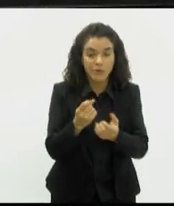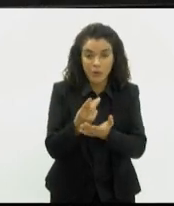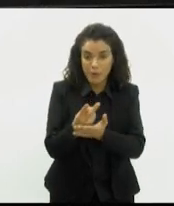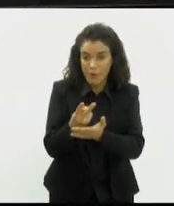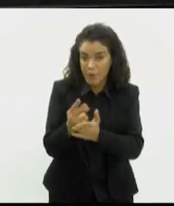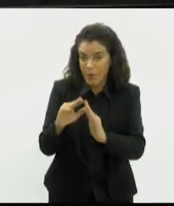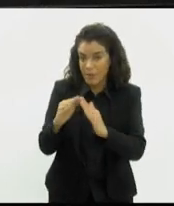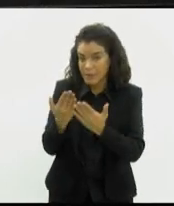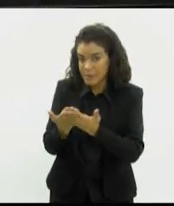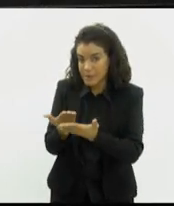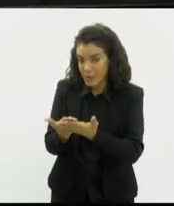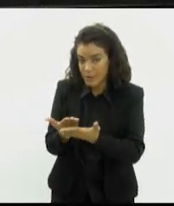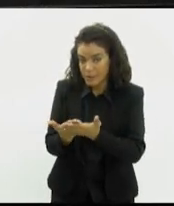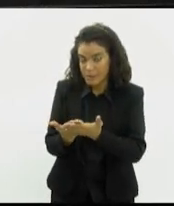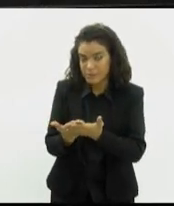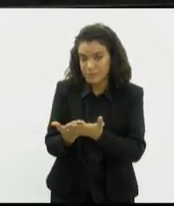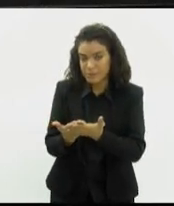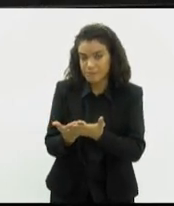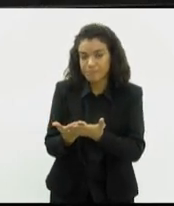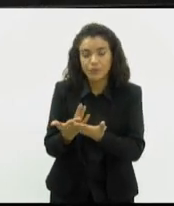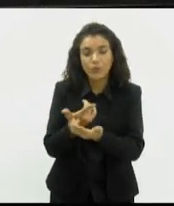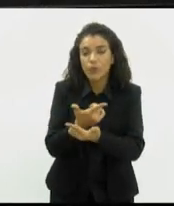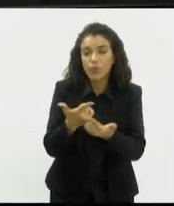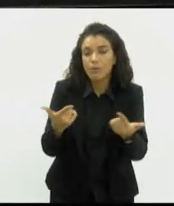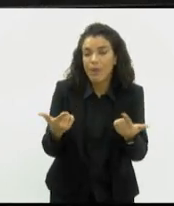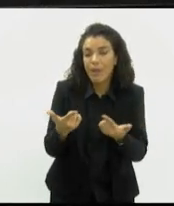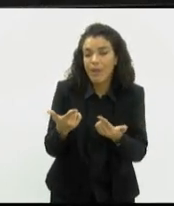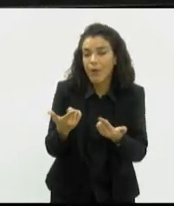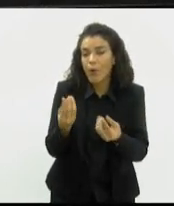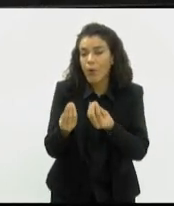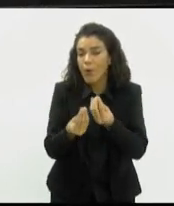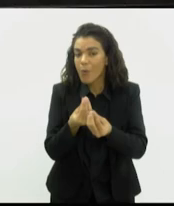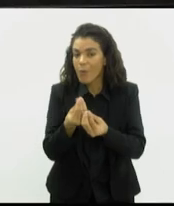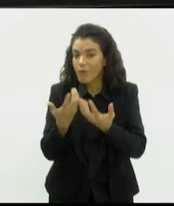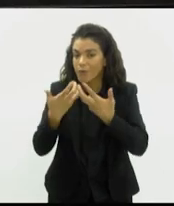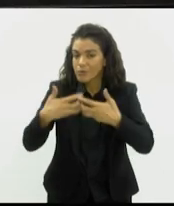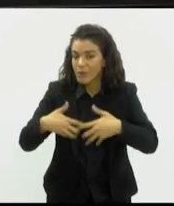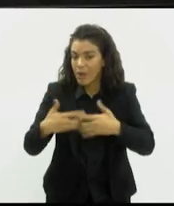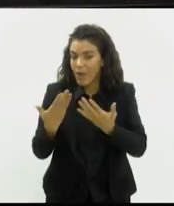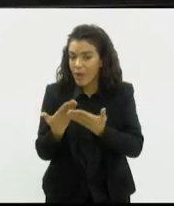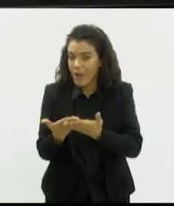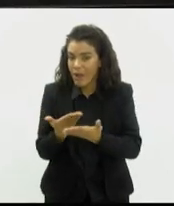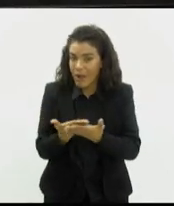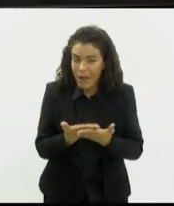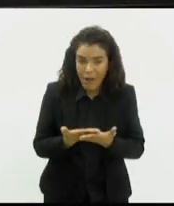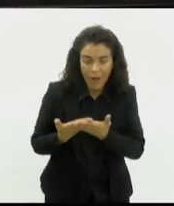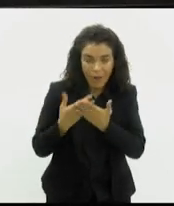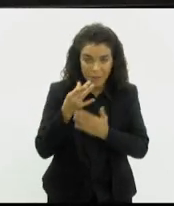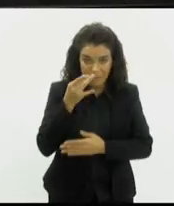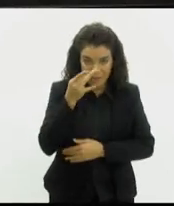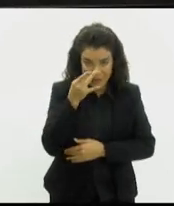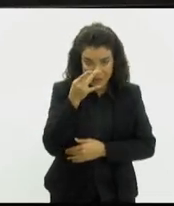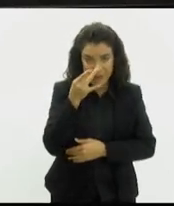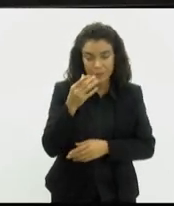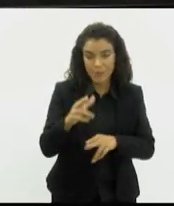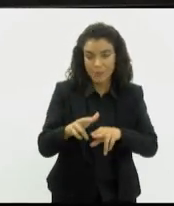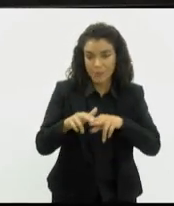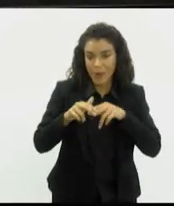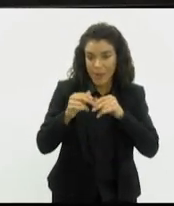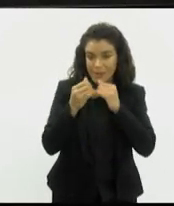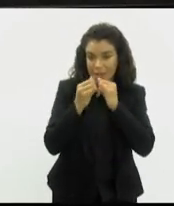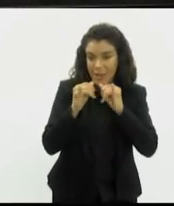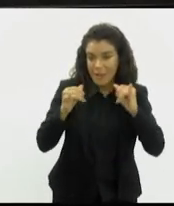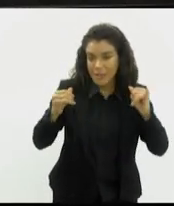ali. Então, sem perspectivas de aula, o que, que a gente acontece? Sem perspectiva de aula presencial, por conta da rede